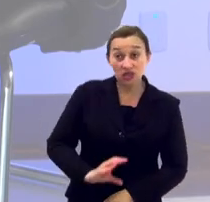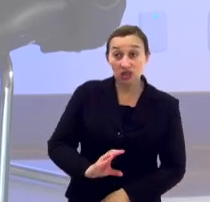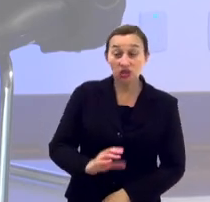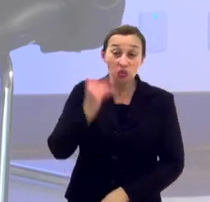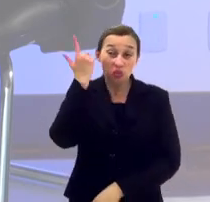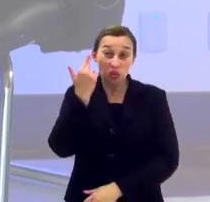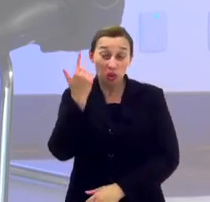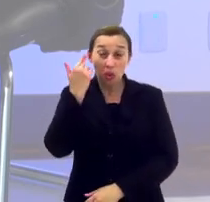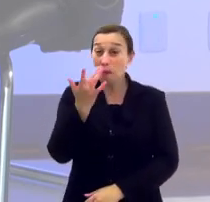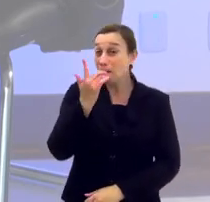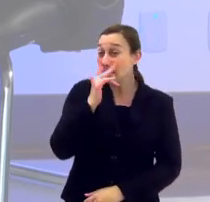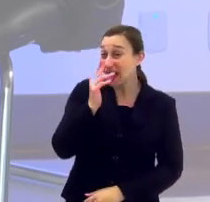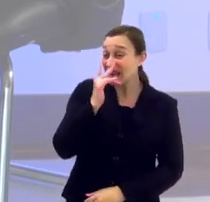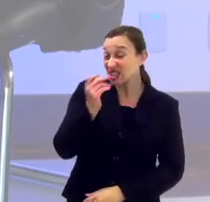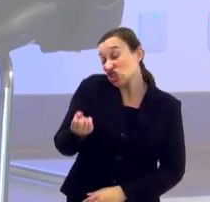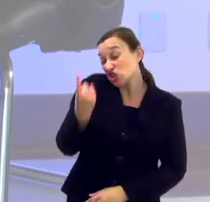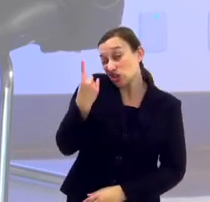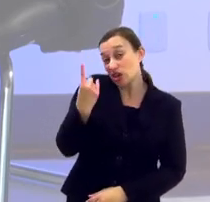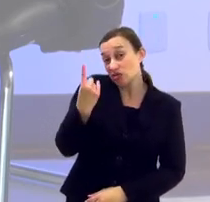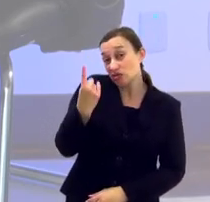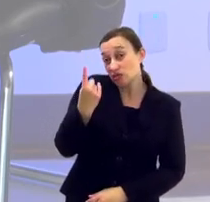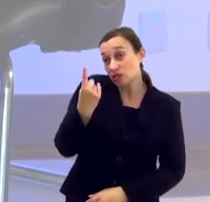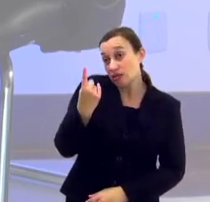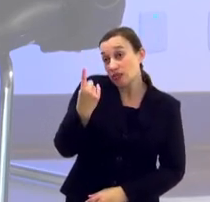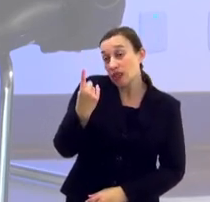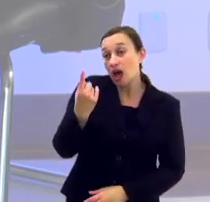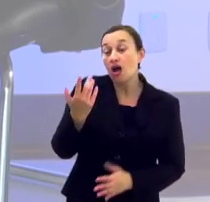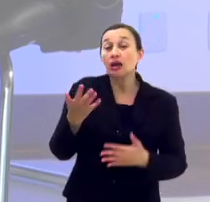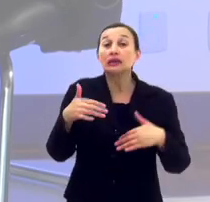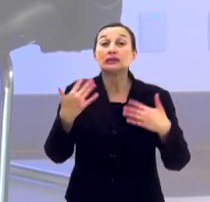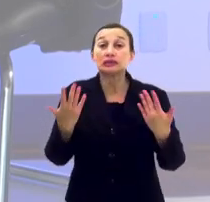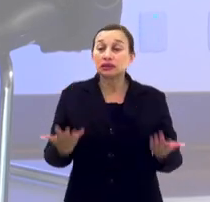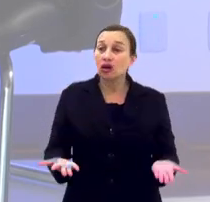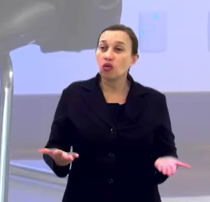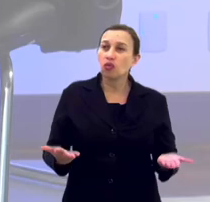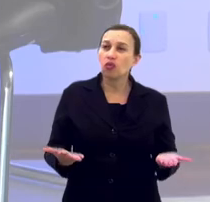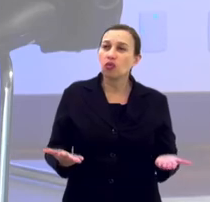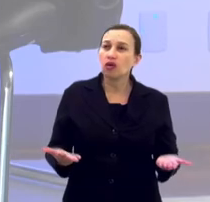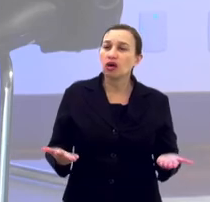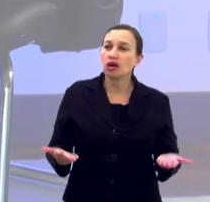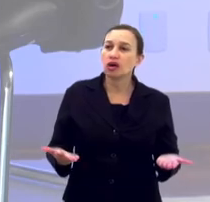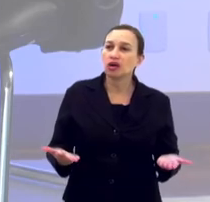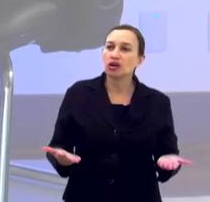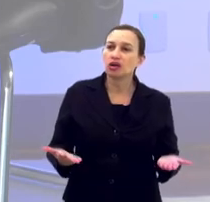cidadão comum parece estranho. Parece estranho. Então,